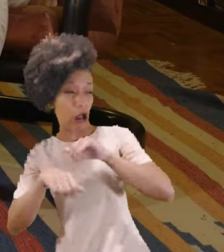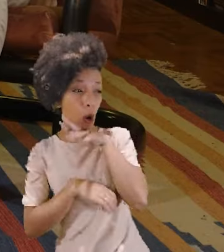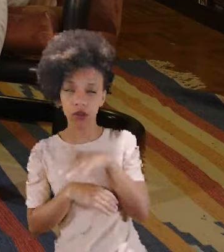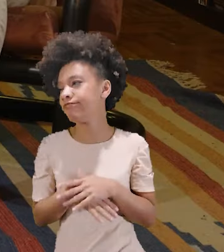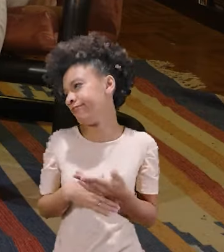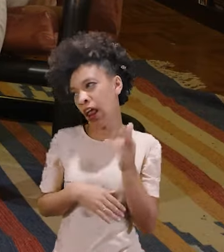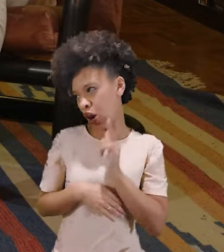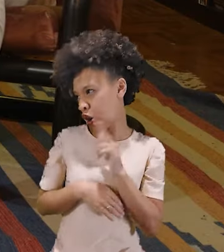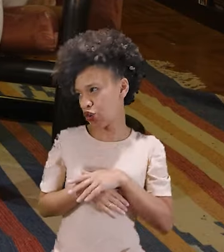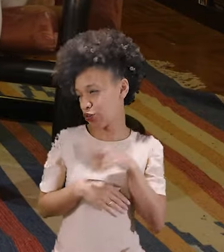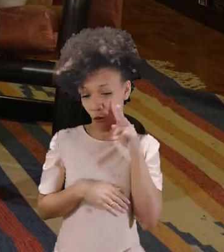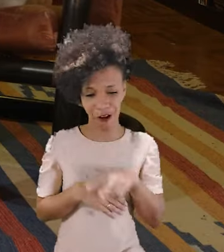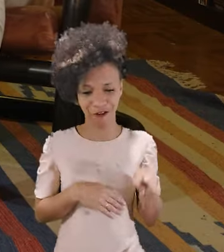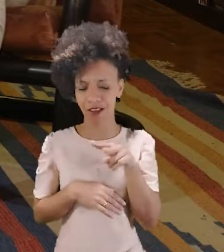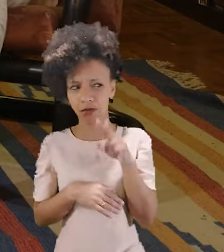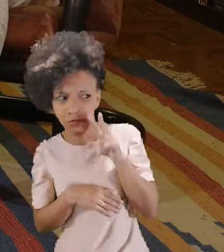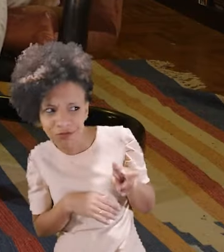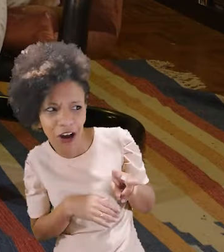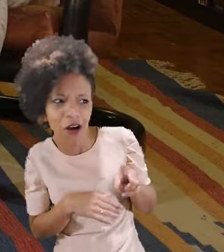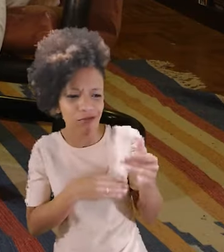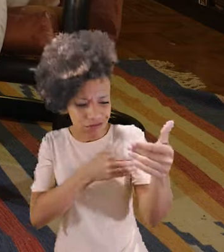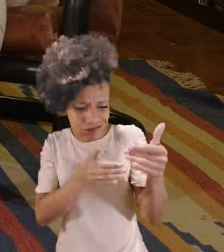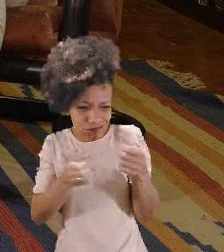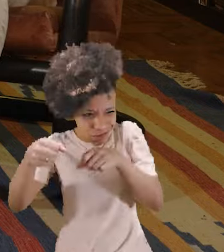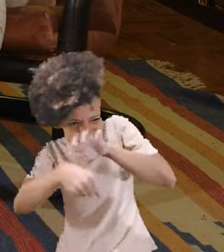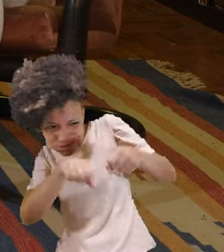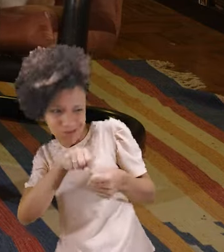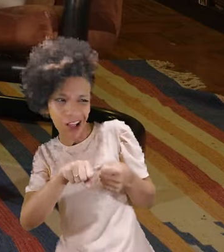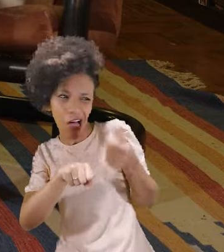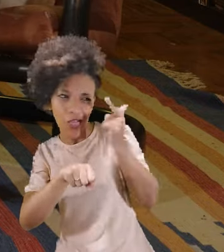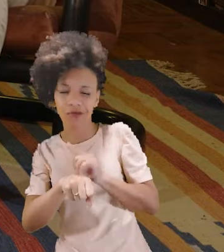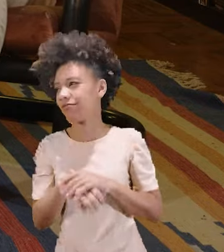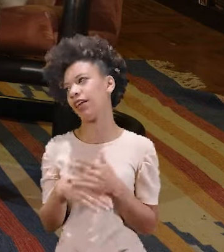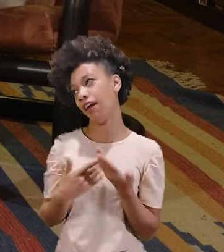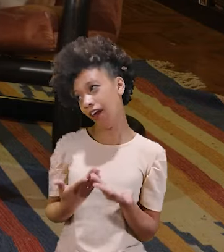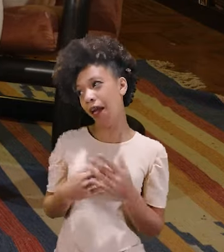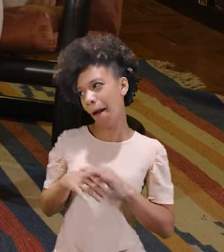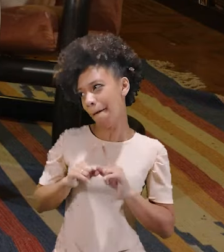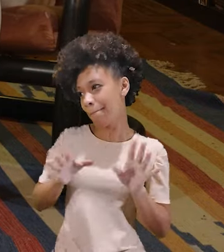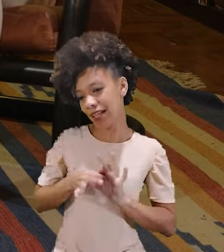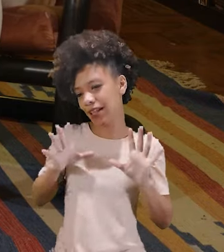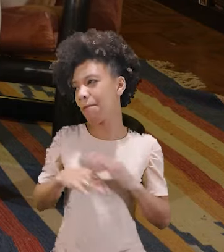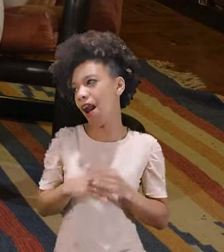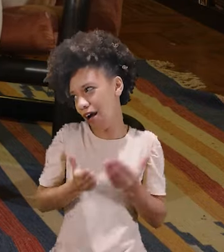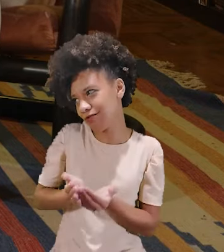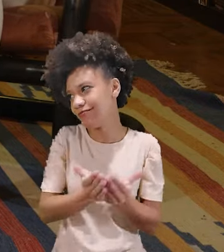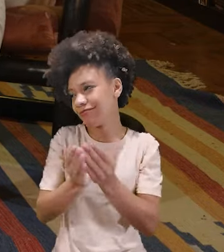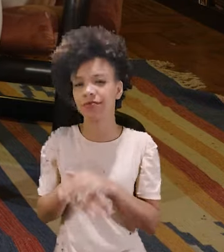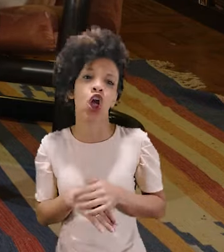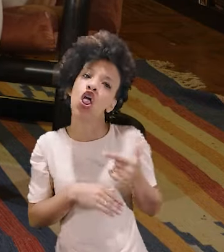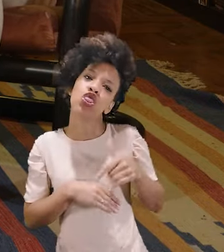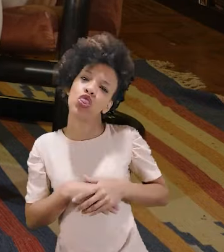horrível Claro você tem uma vida vai cabelo ele tá mais estrada mais liberada né a